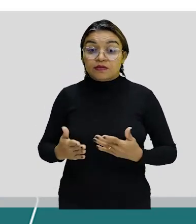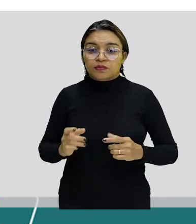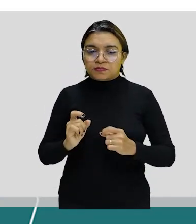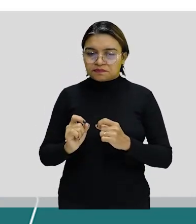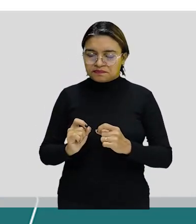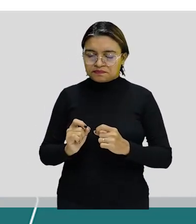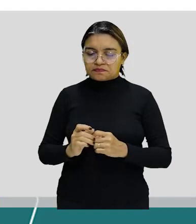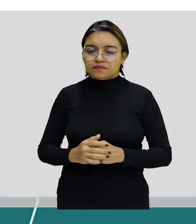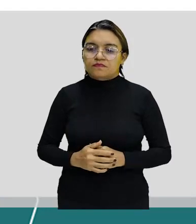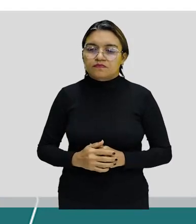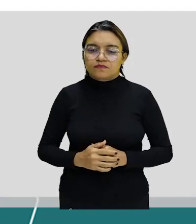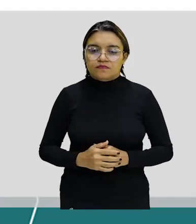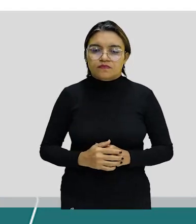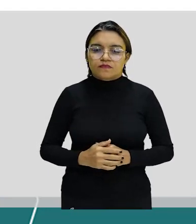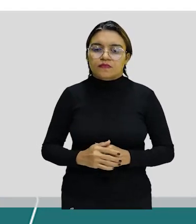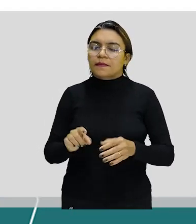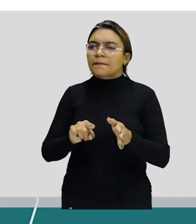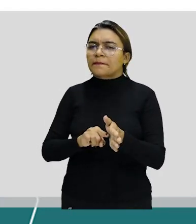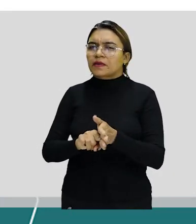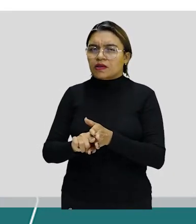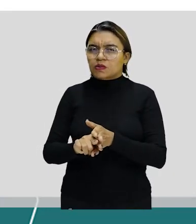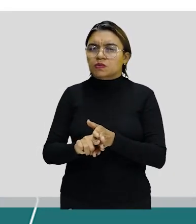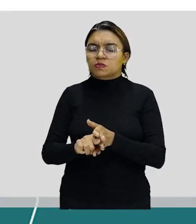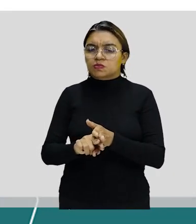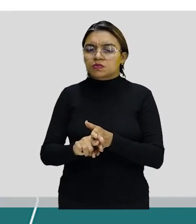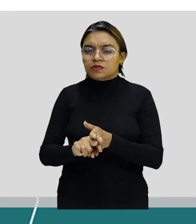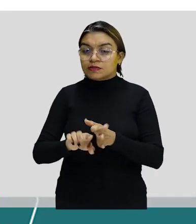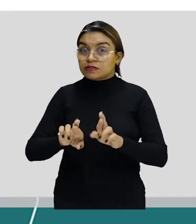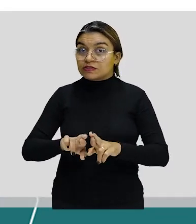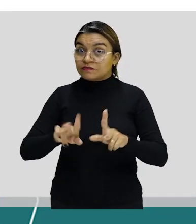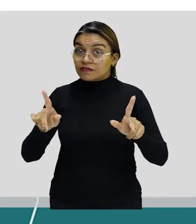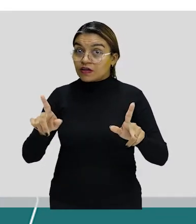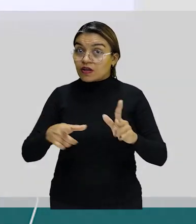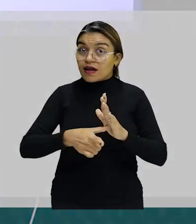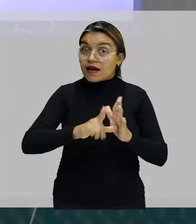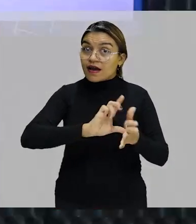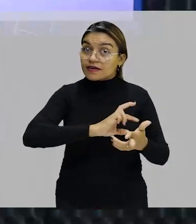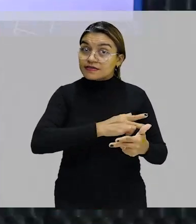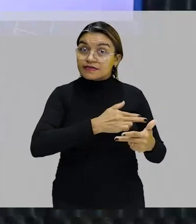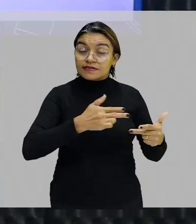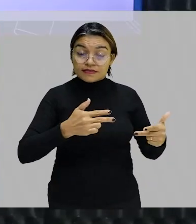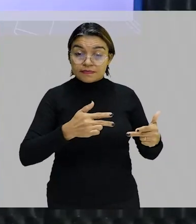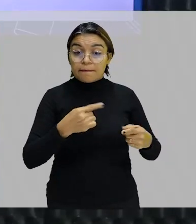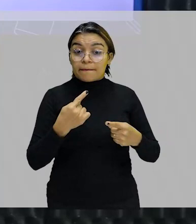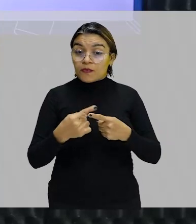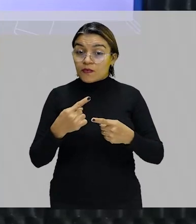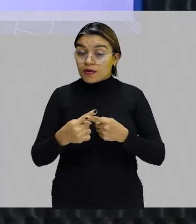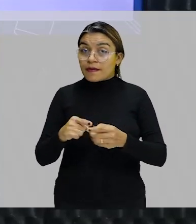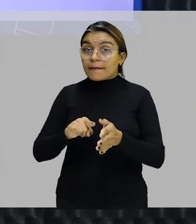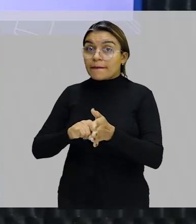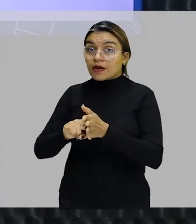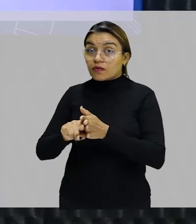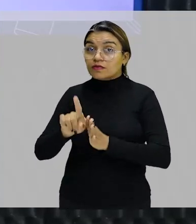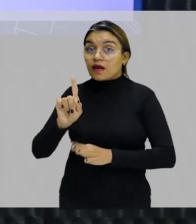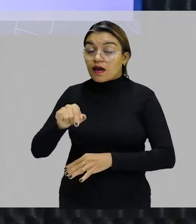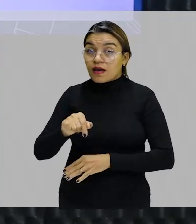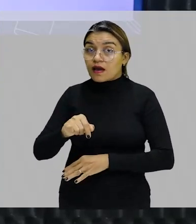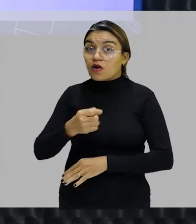só, esta questão é diferente das anteriores, pois agora a pergunta é o valor